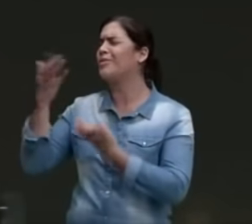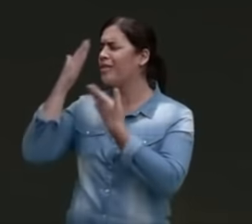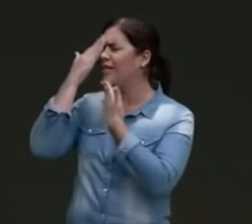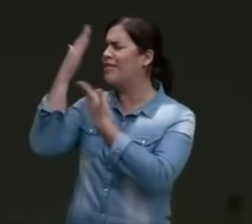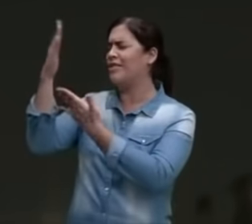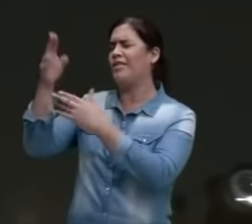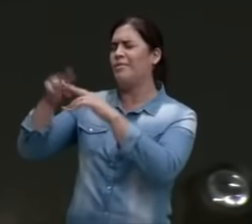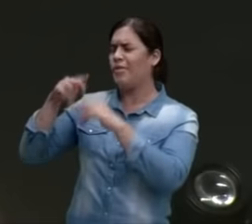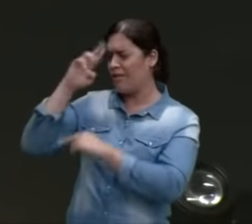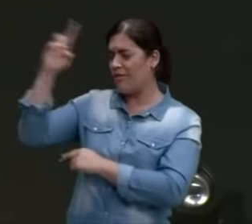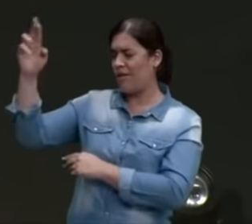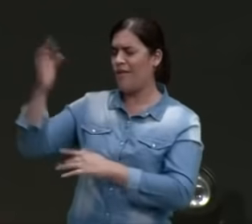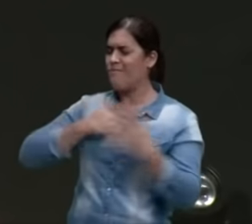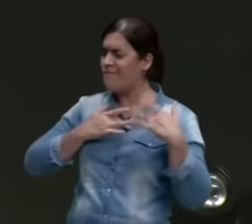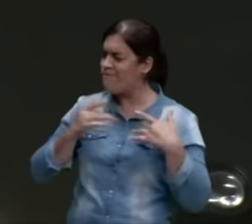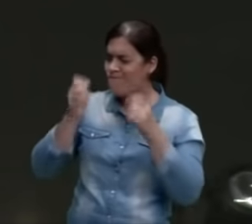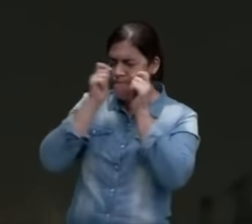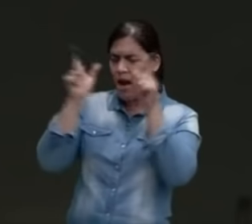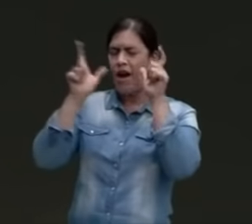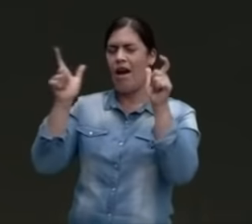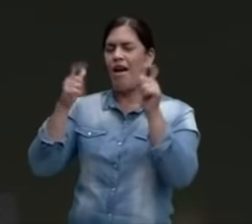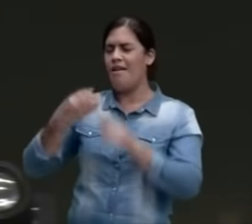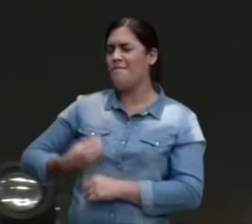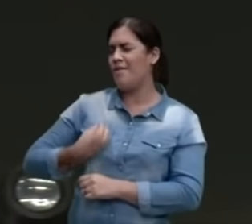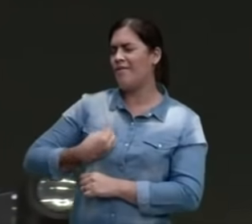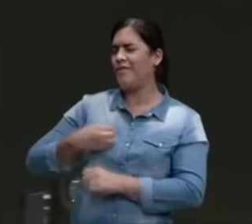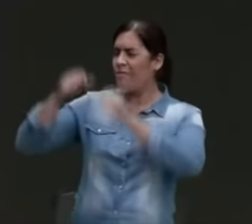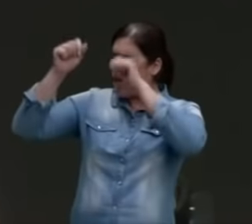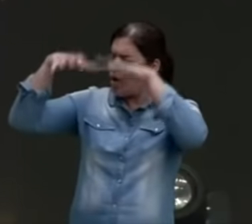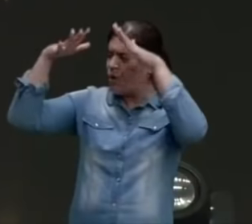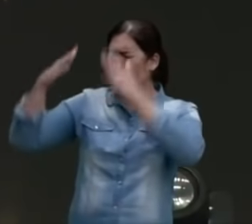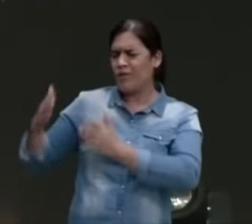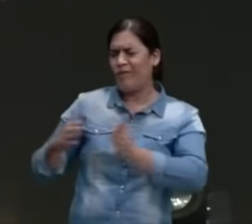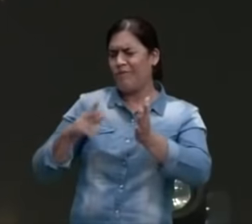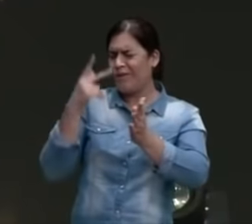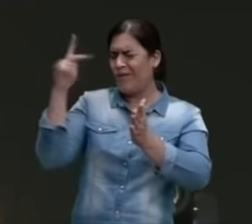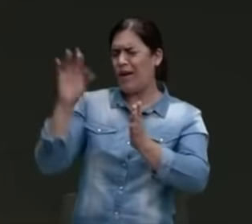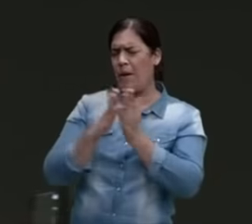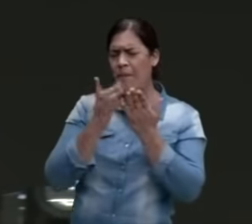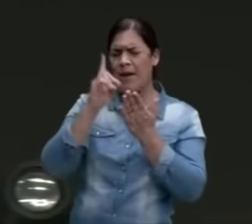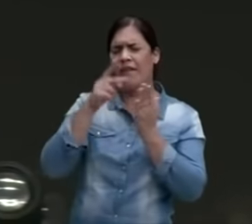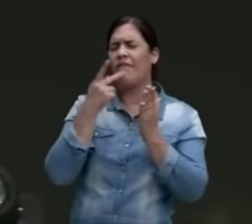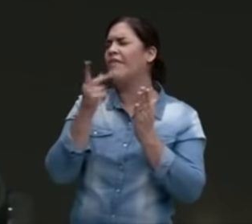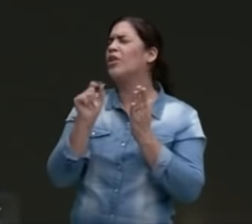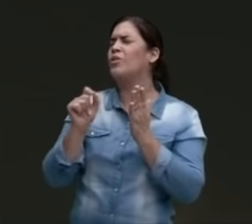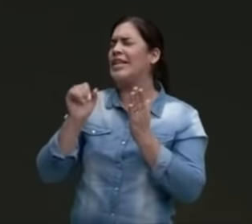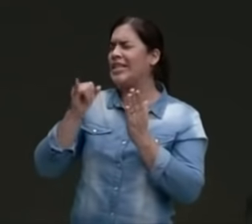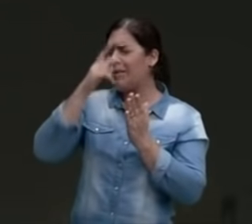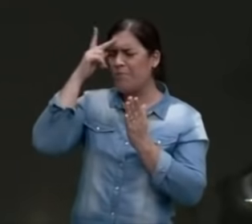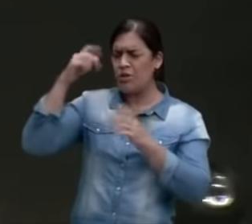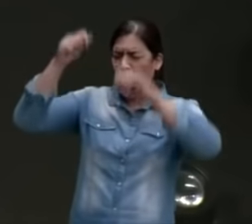tem nos despertado nesses dias, para vivermos nas luz, Pai, porque a Tua palavra diz que aquele que anda na luz não